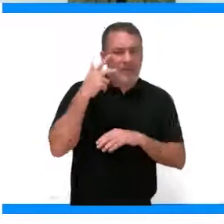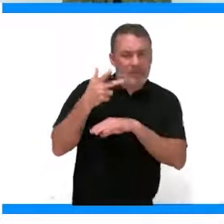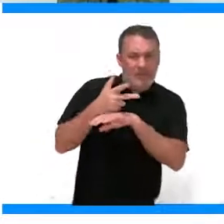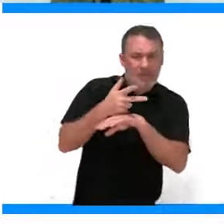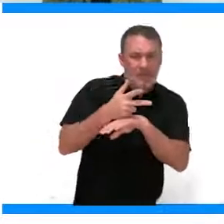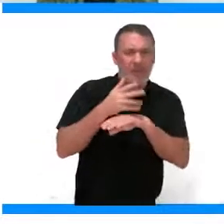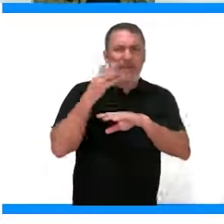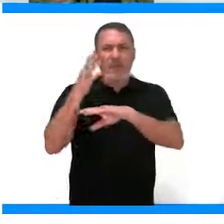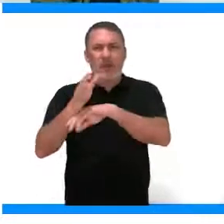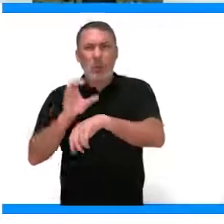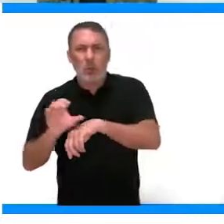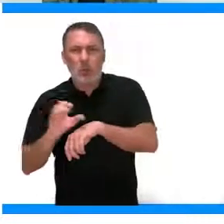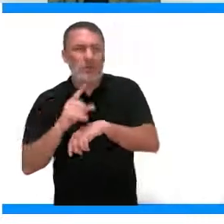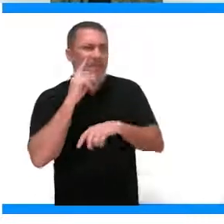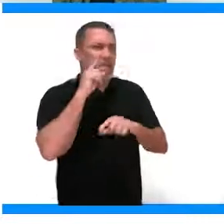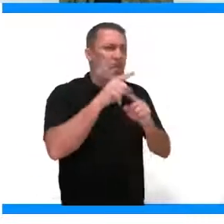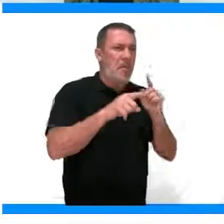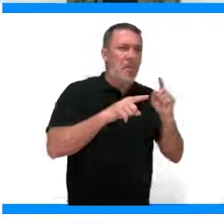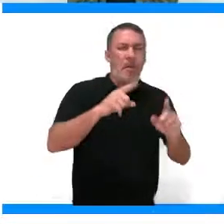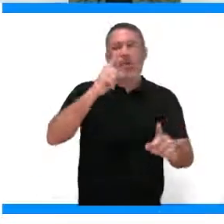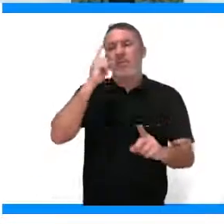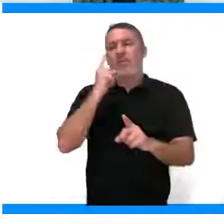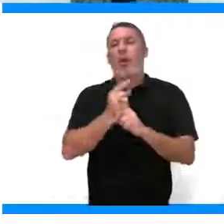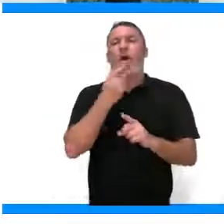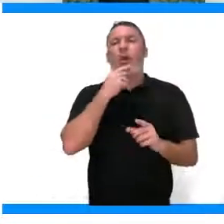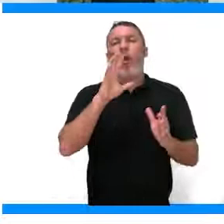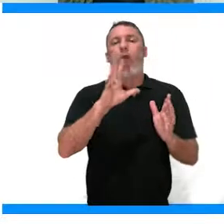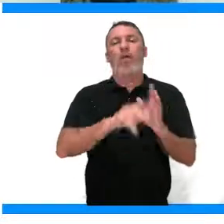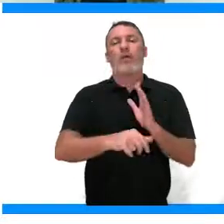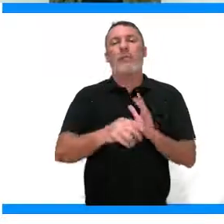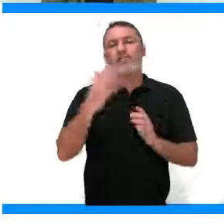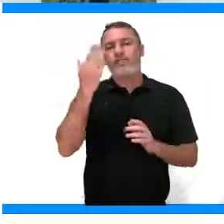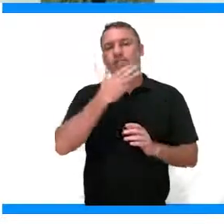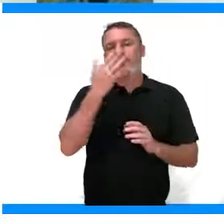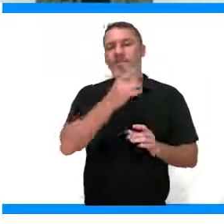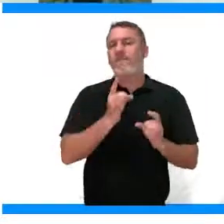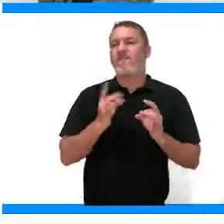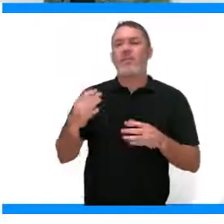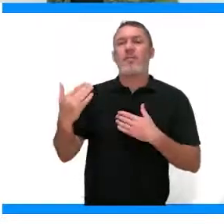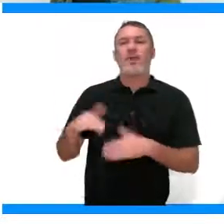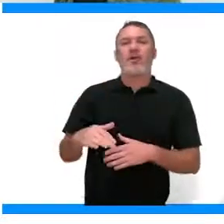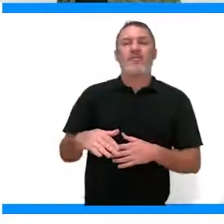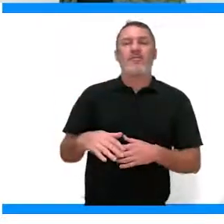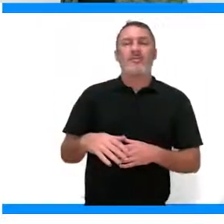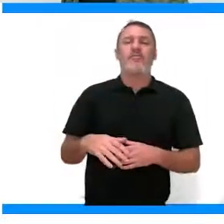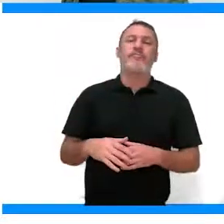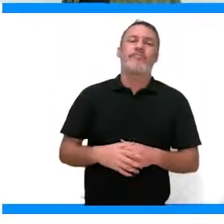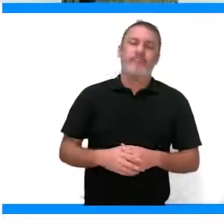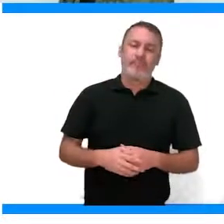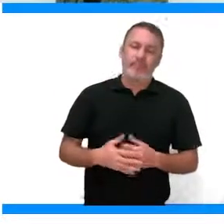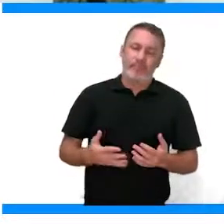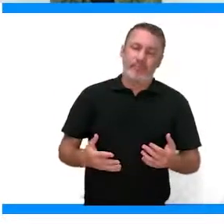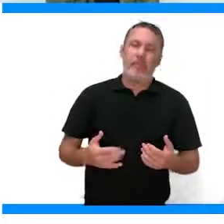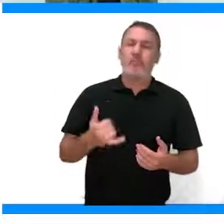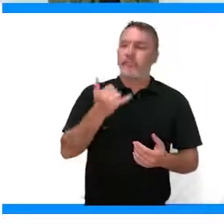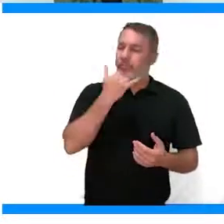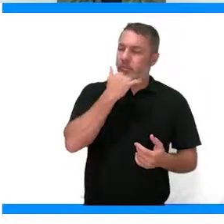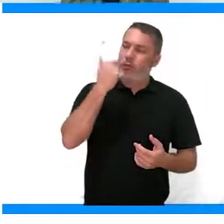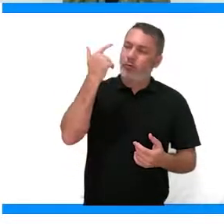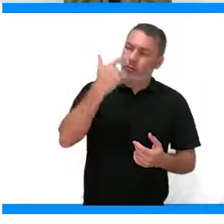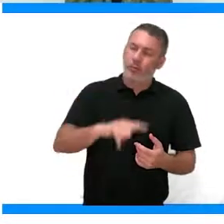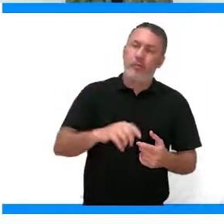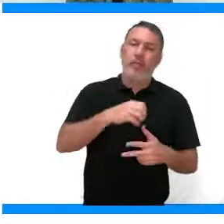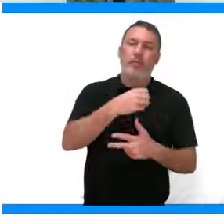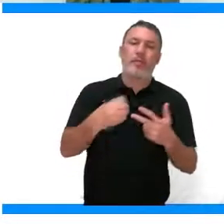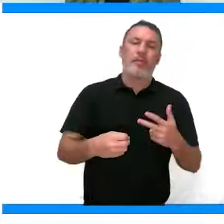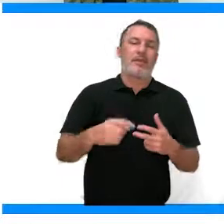foi em cima, foi no cursinho, aí investigaram, descobriram toda o roubo do Enem. Brasil teve que fazer um novo Enem. Foi feito um